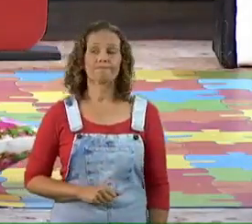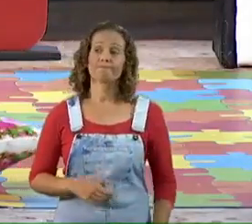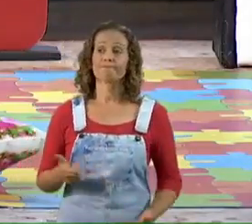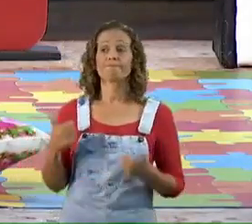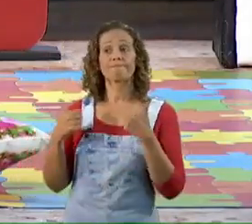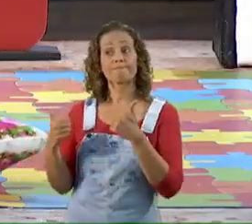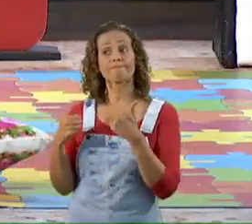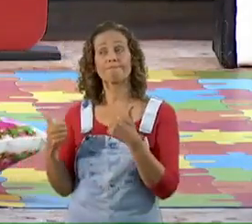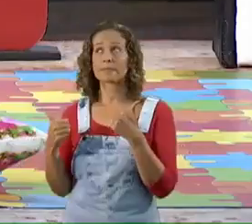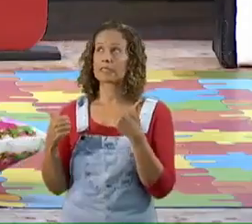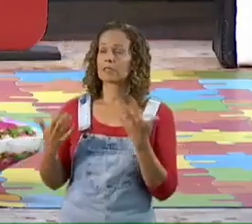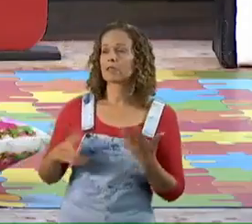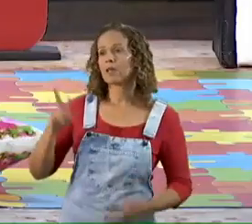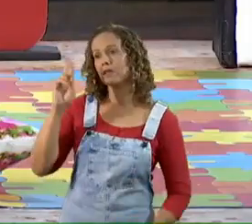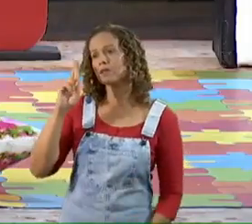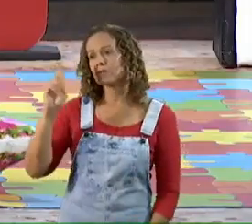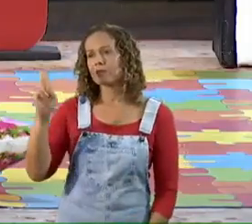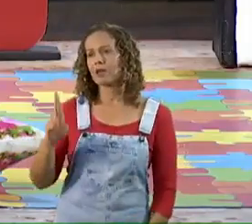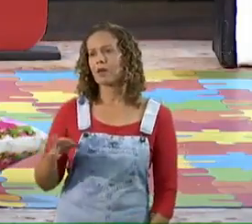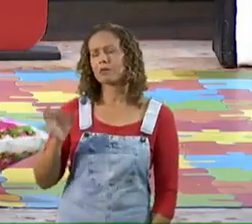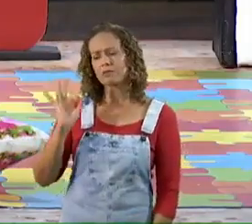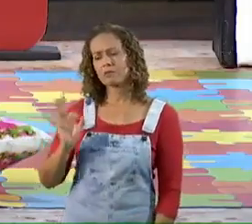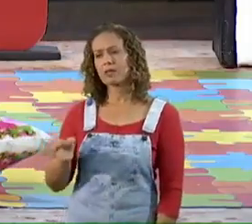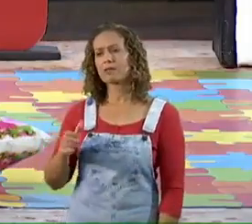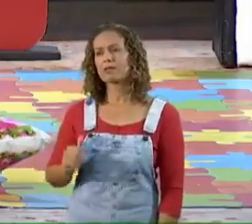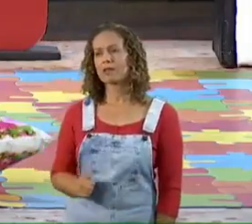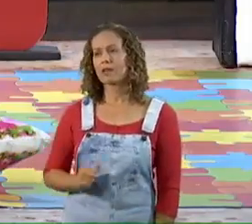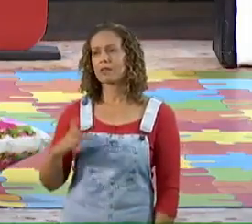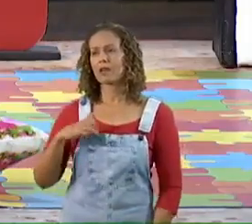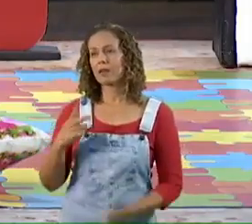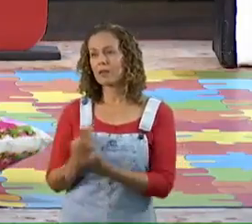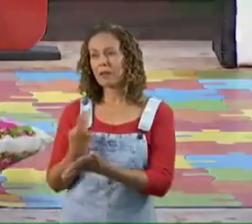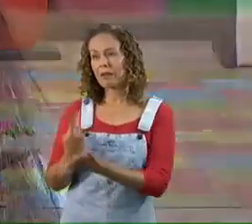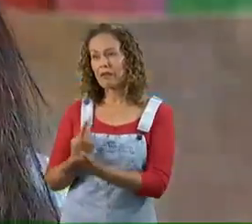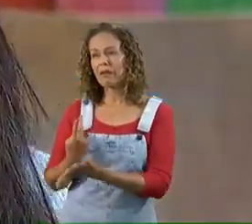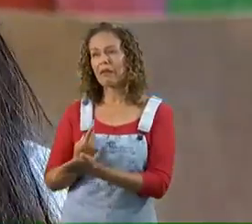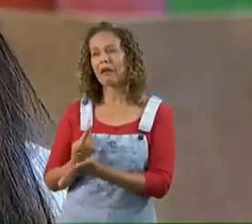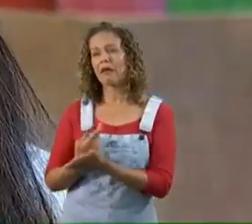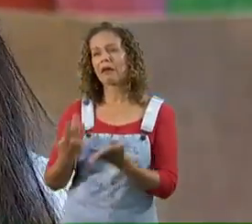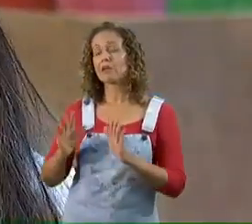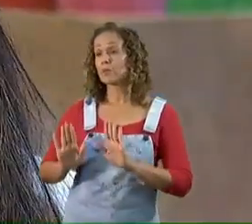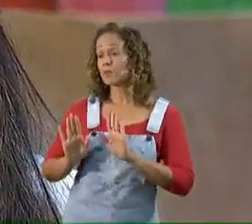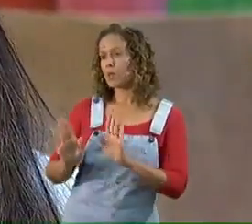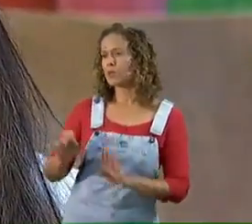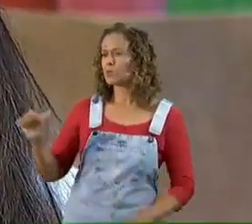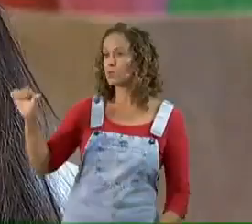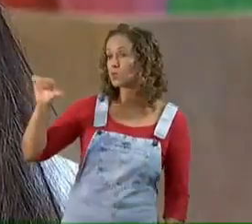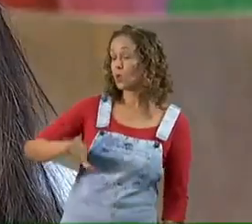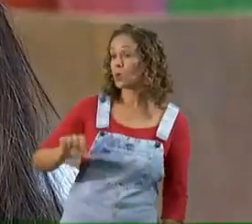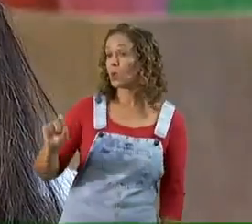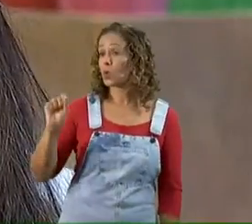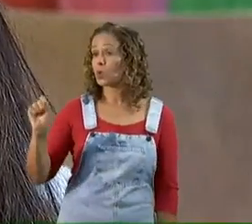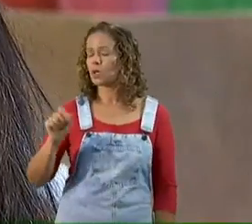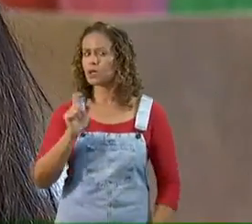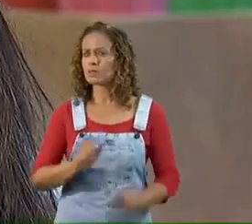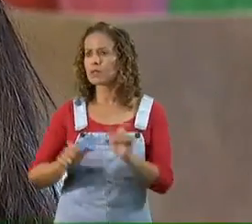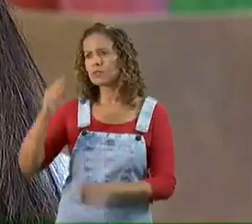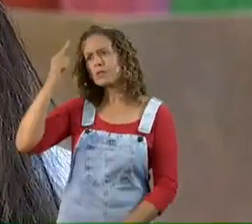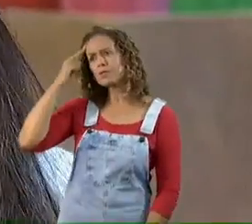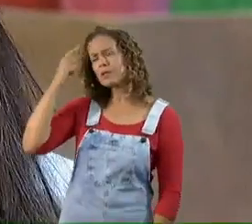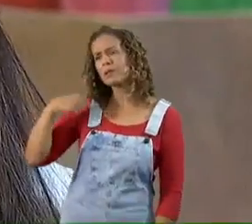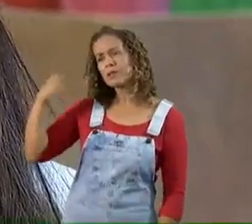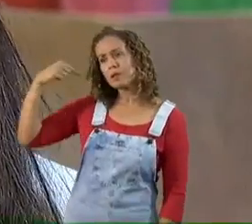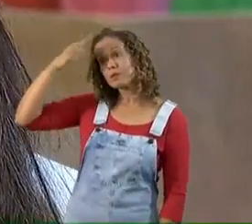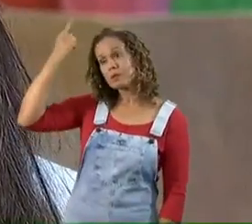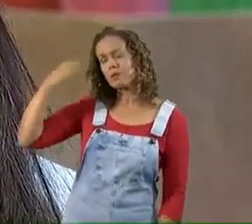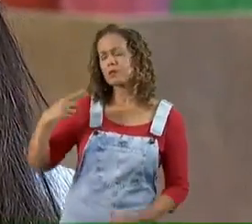Tudo bem, tudo bem. O senhor até que tem razão. Eu tenho errado muito mesmo. Mas o pior é que as pessoas acham que eu sou santa só porque